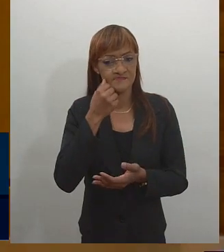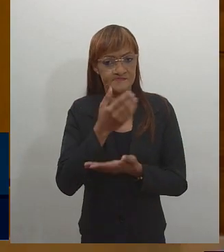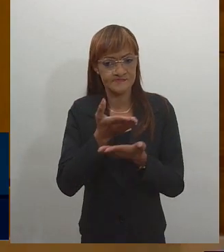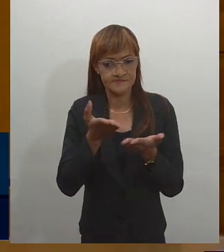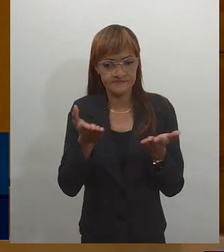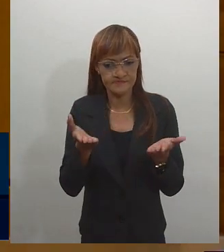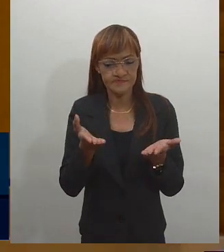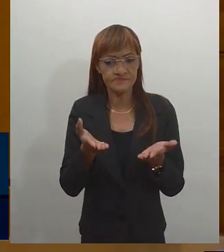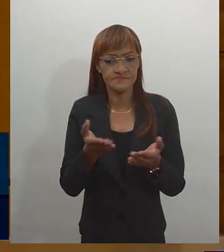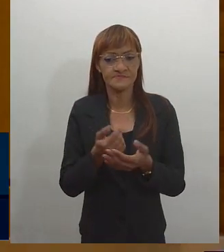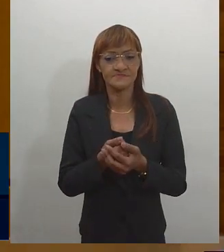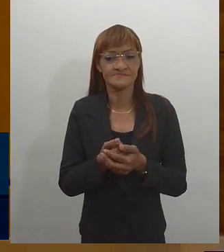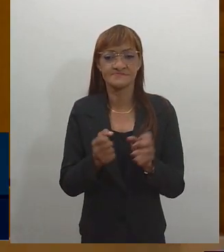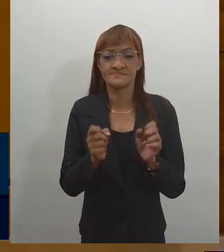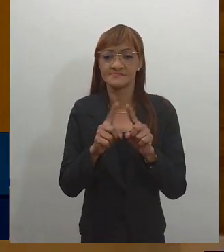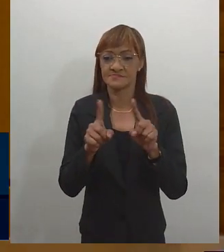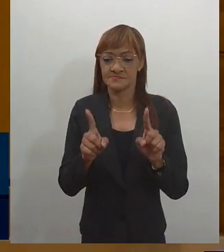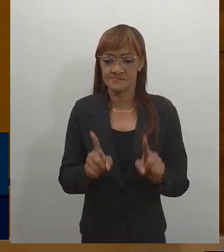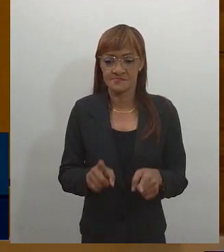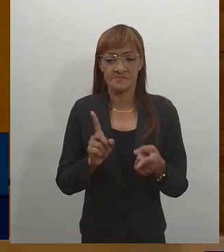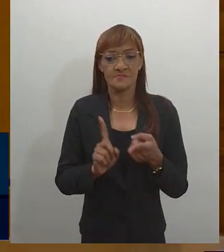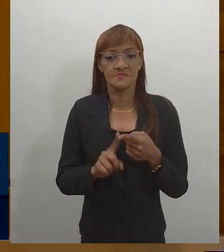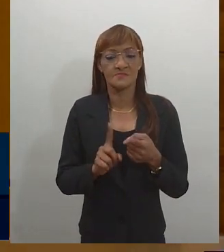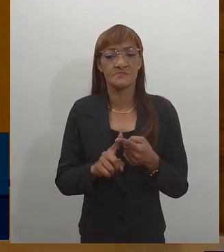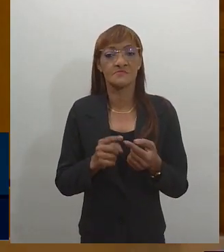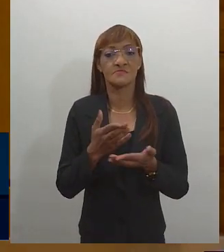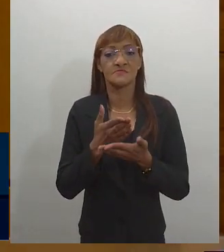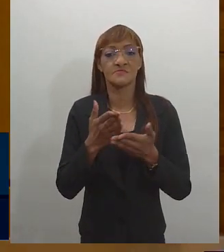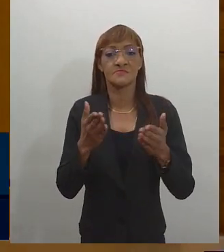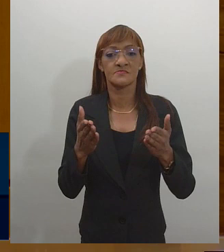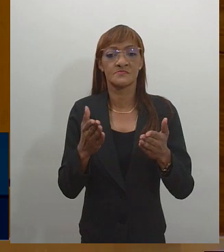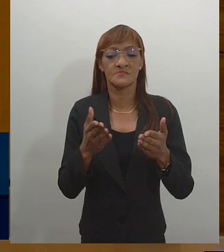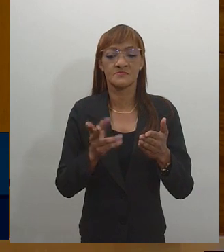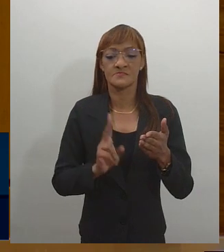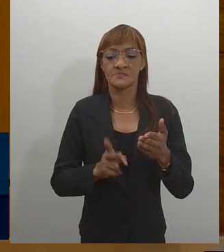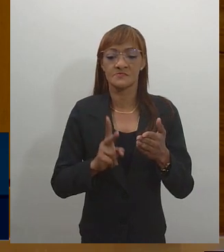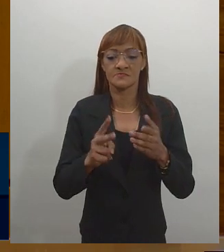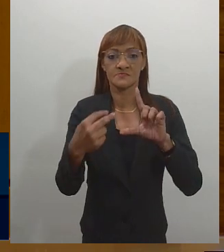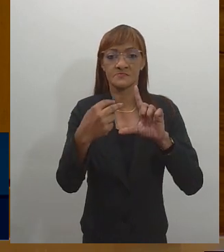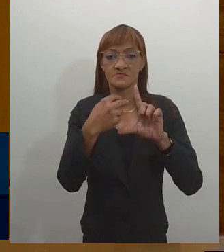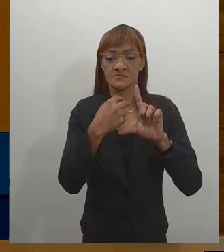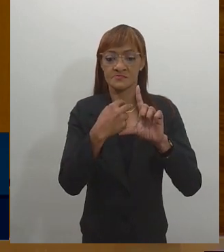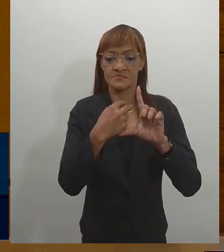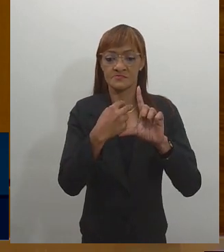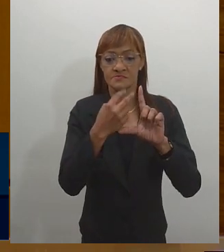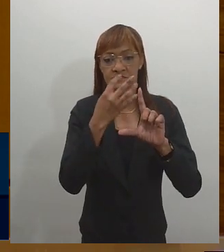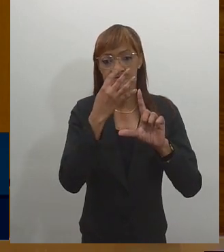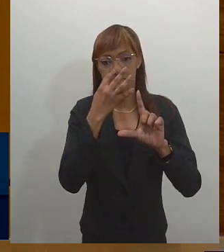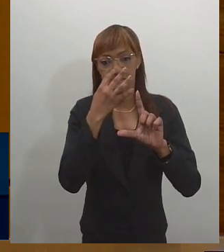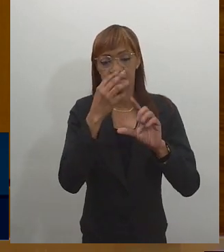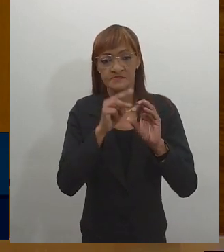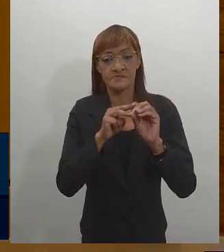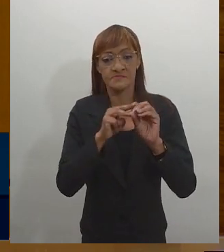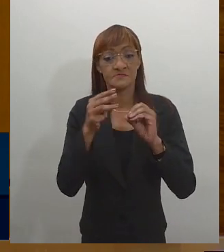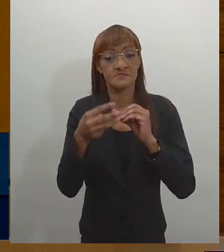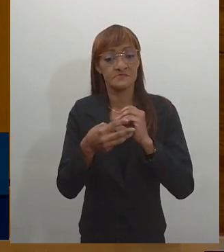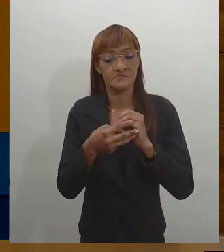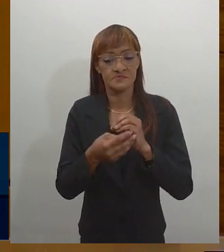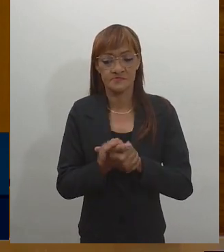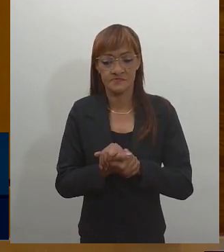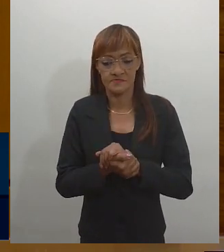aqueles que estão nos acompanhando ainda na TV Alese, gostaria de, no grande expediente, na verdade, trazer